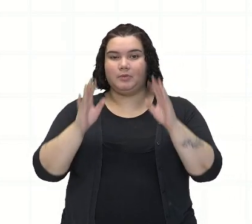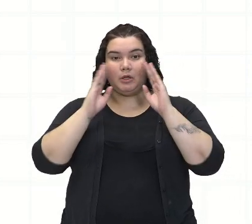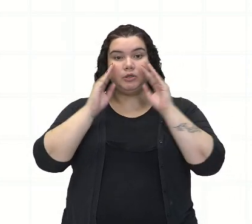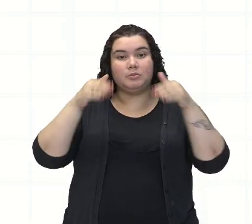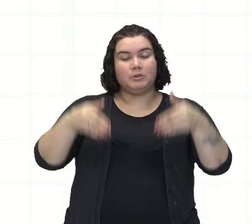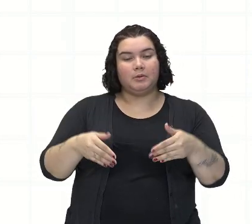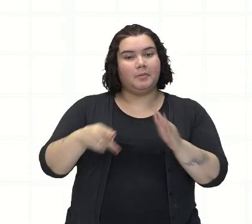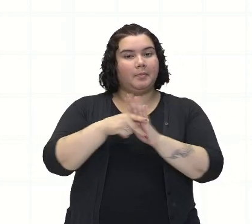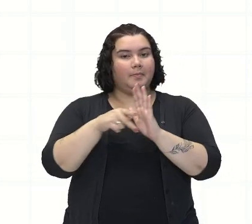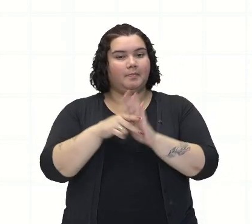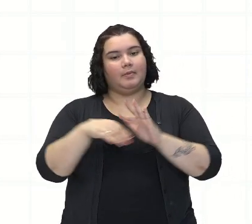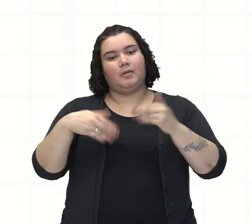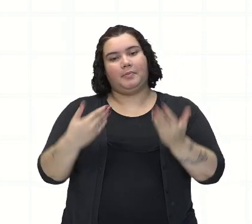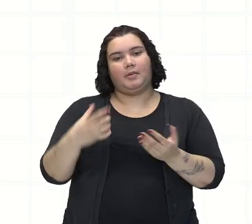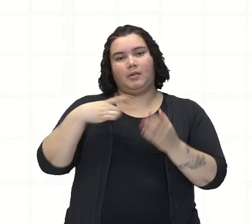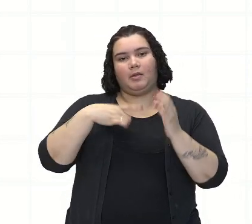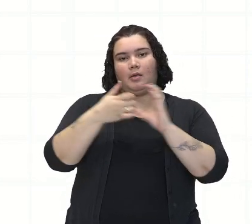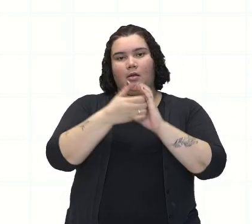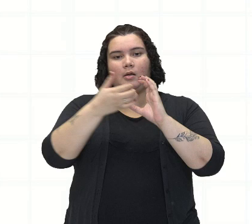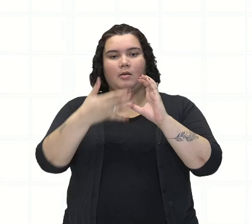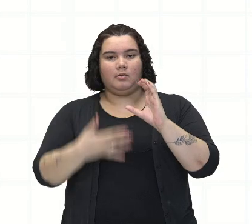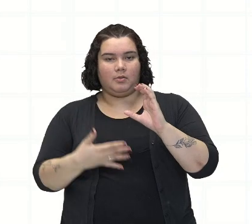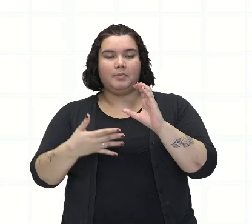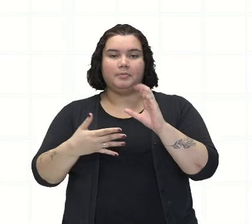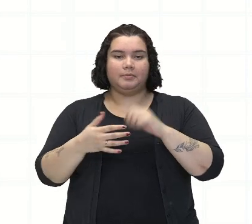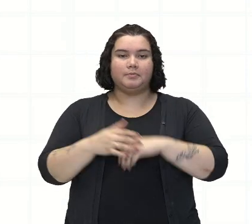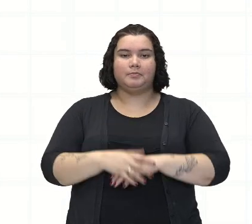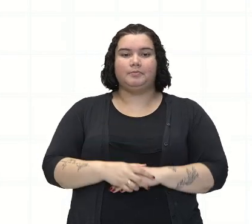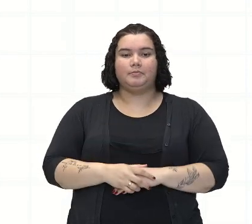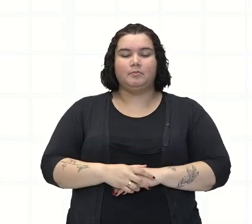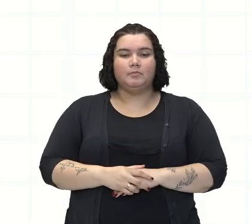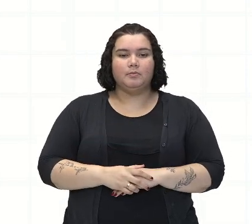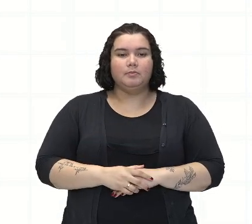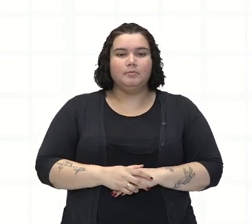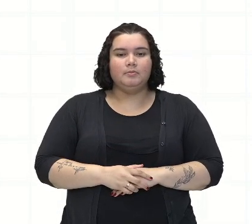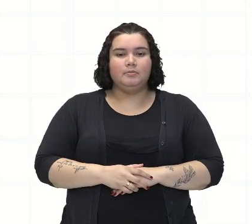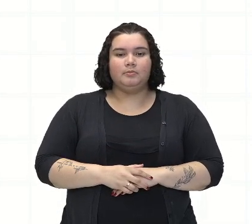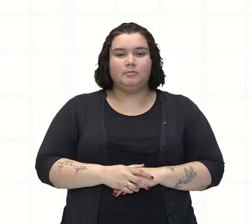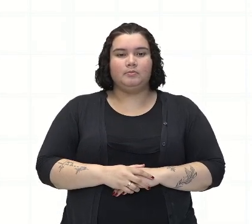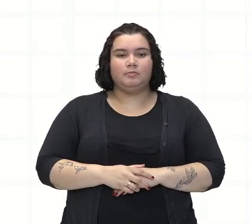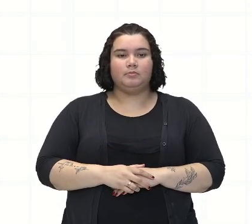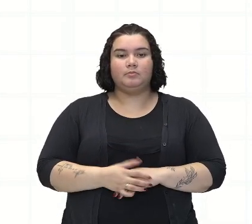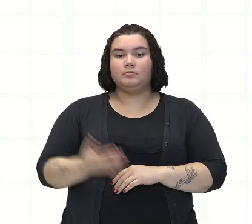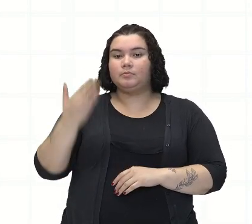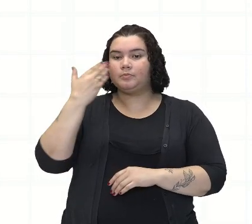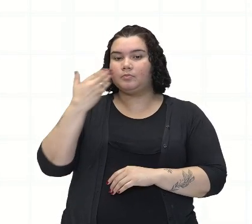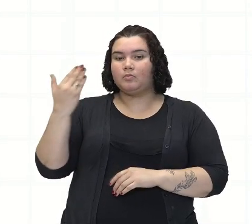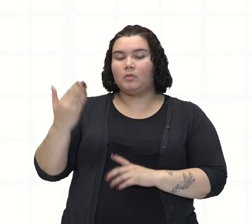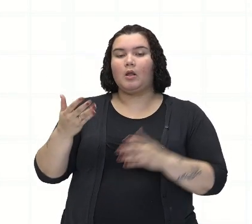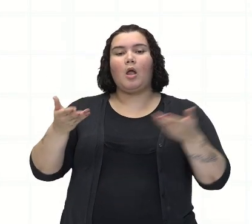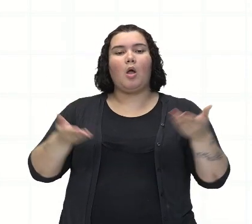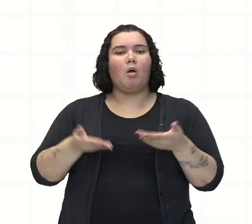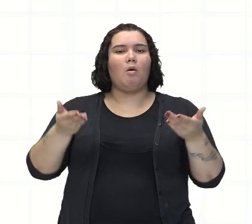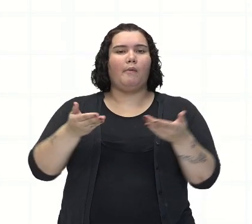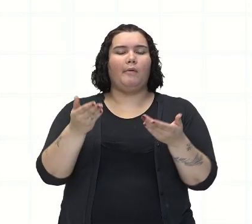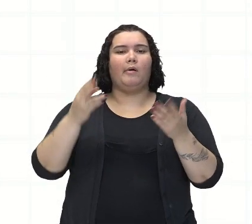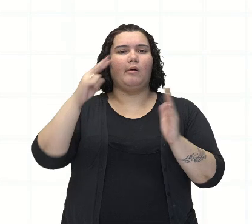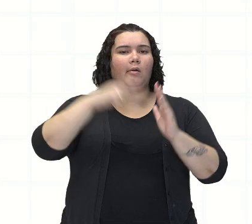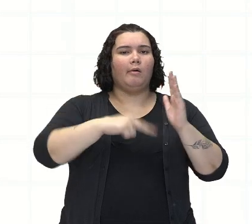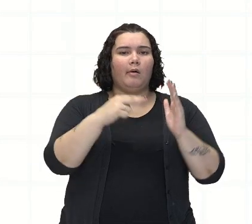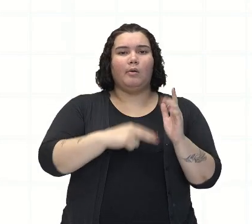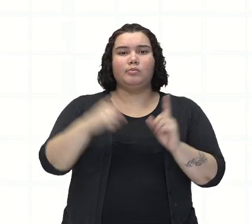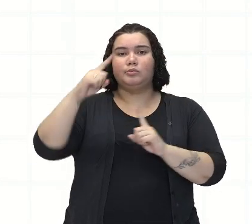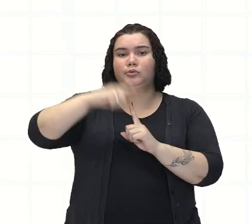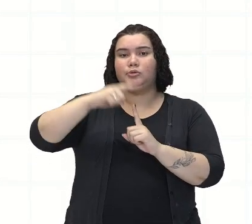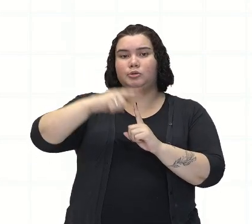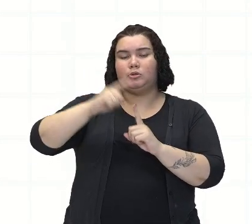específica, por isso nós temos essa característica do conto. Passando a nossa cartela, Nós temos os tipos de conto, temos